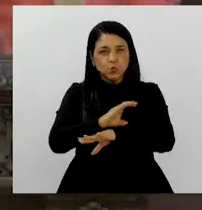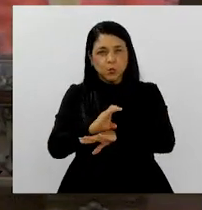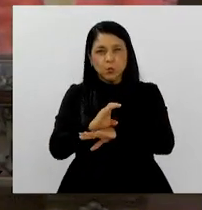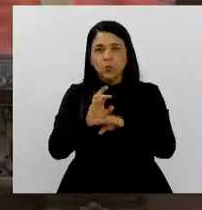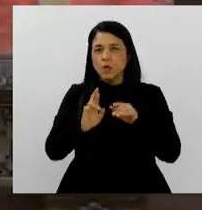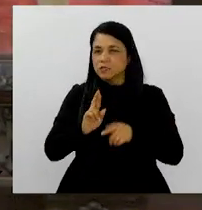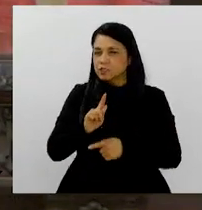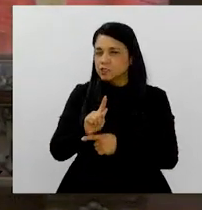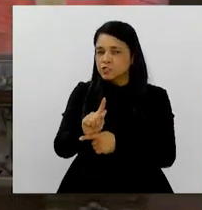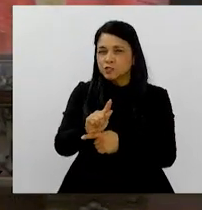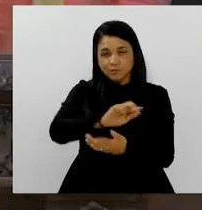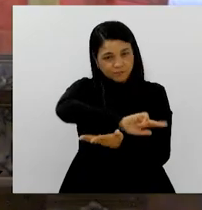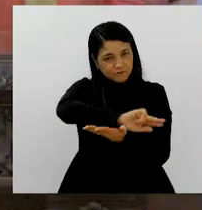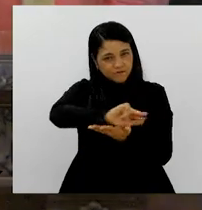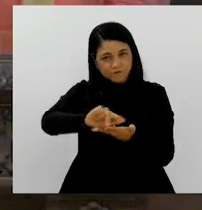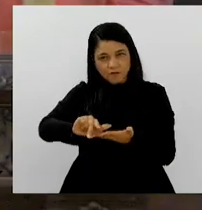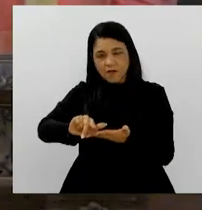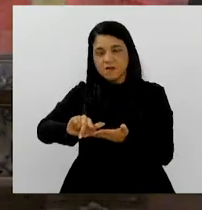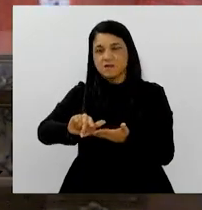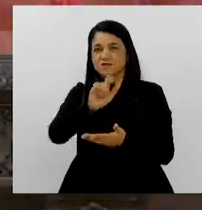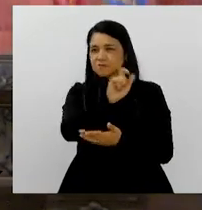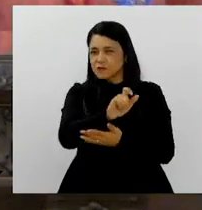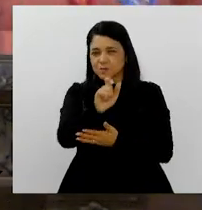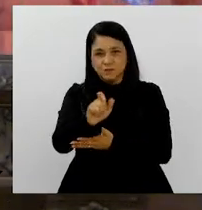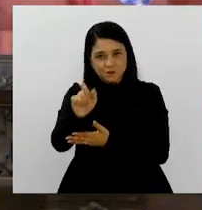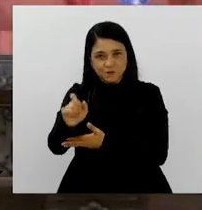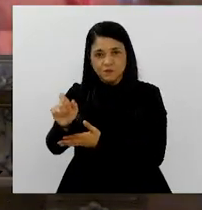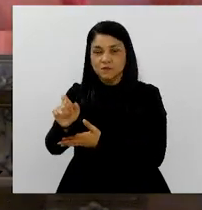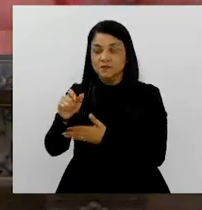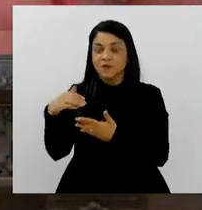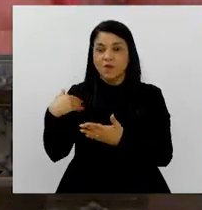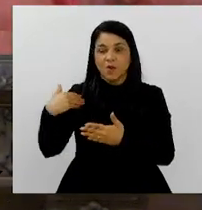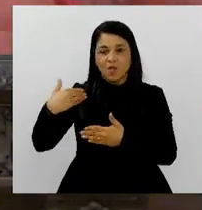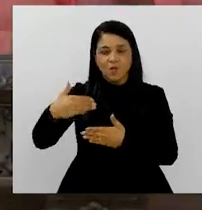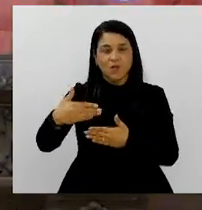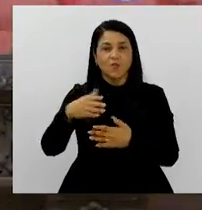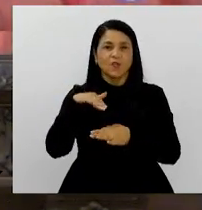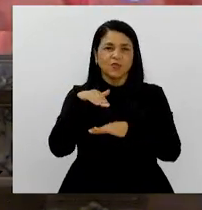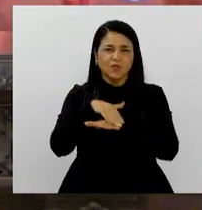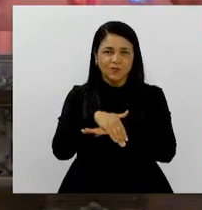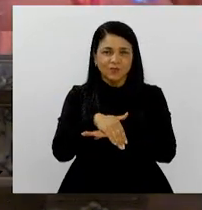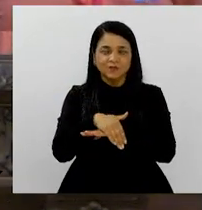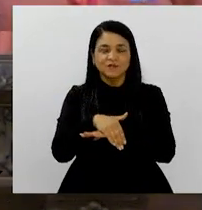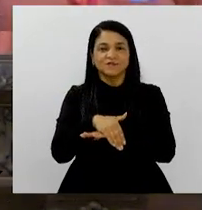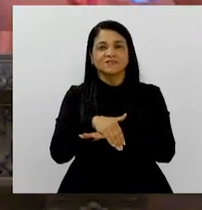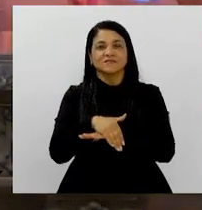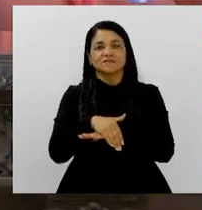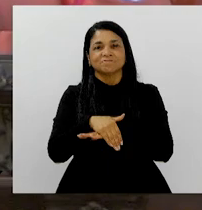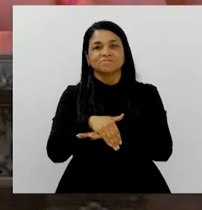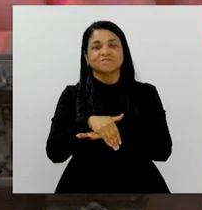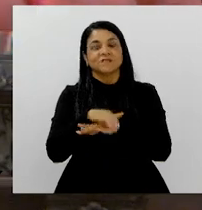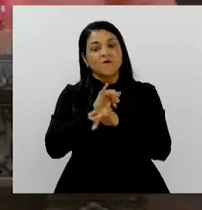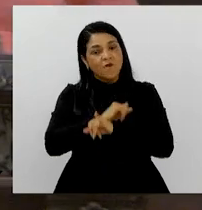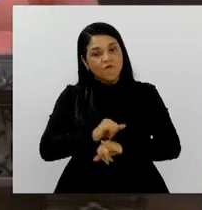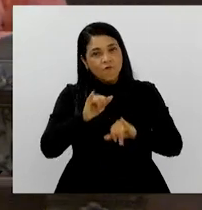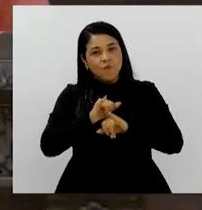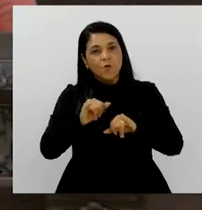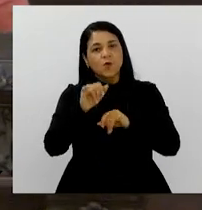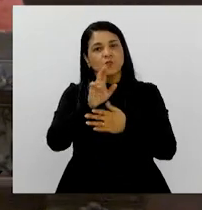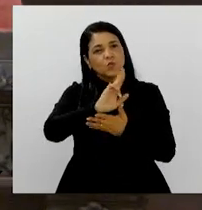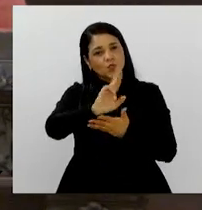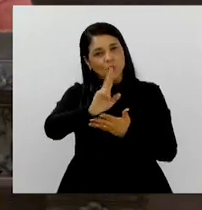gestores. Então, ao longo da noite de hoje, a gente vai informando, né,